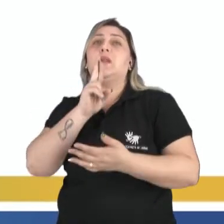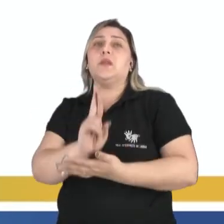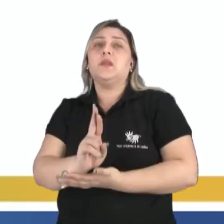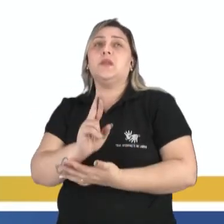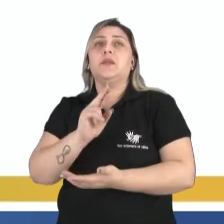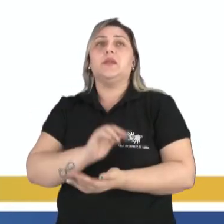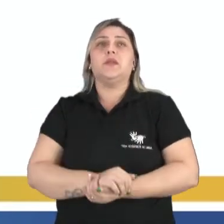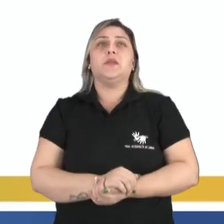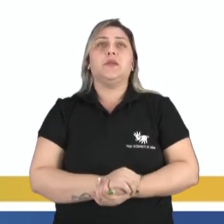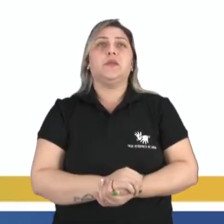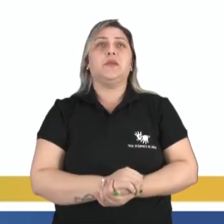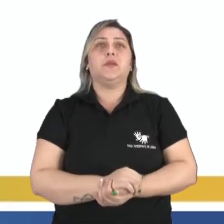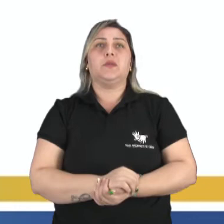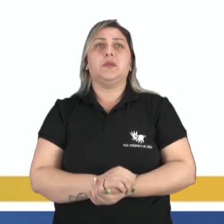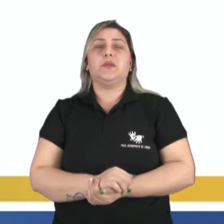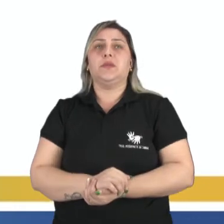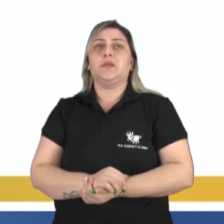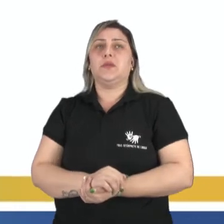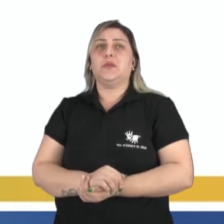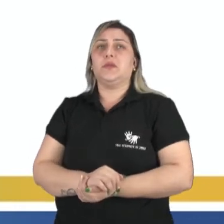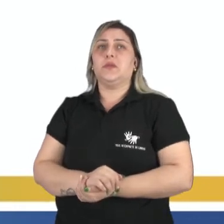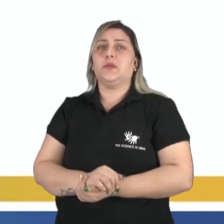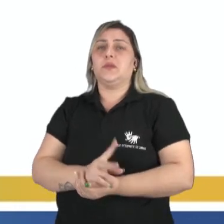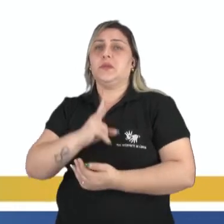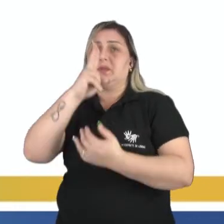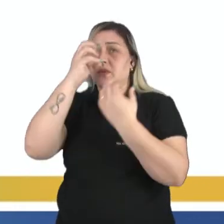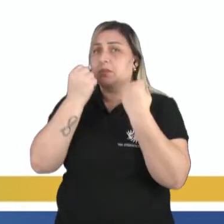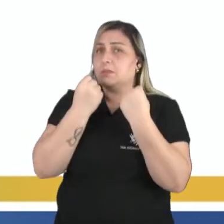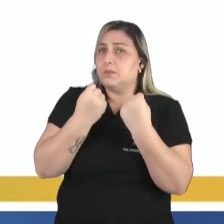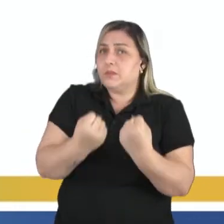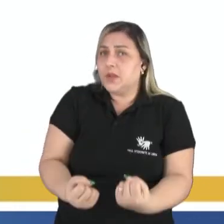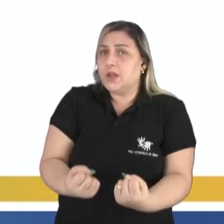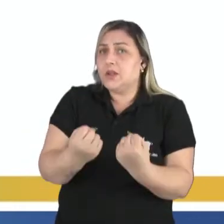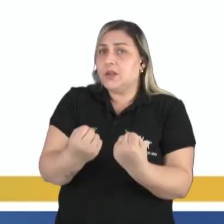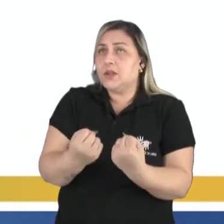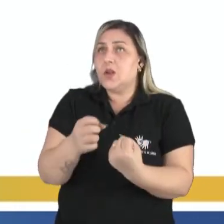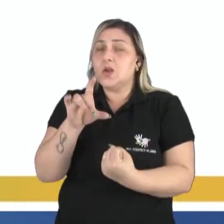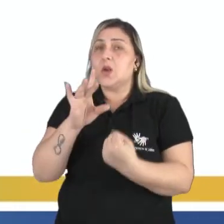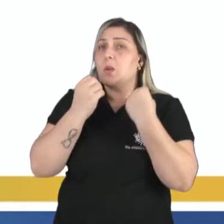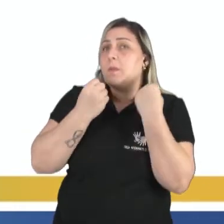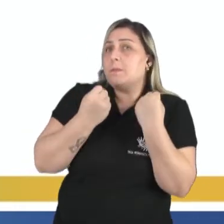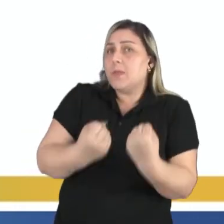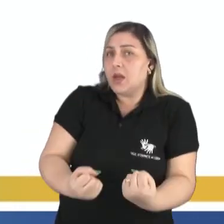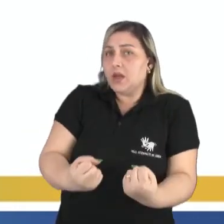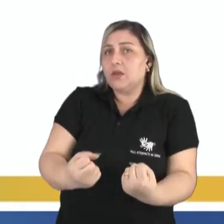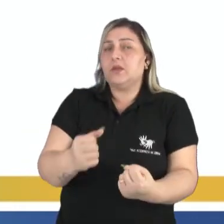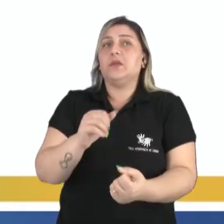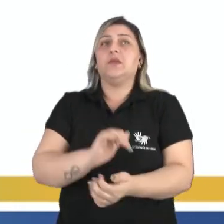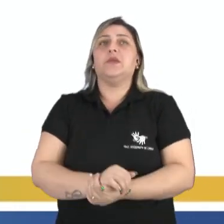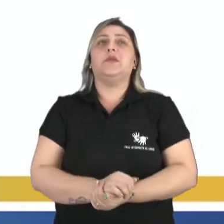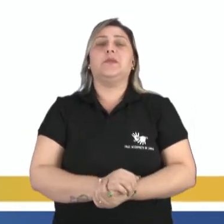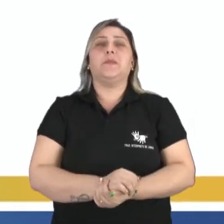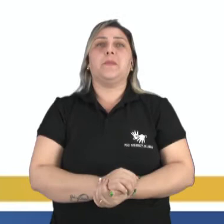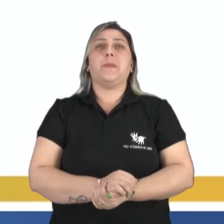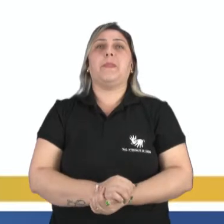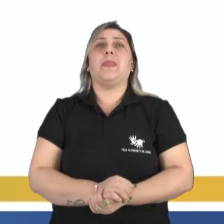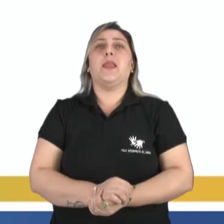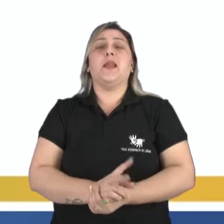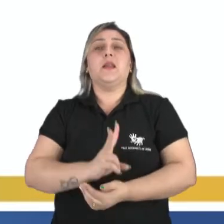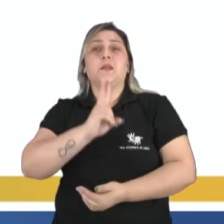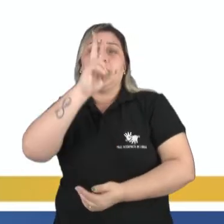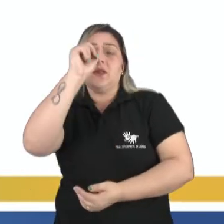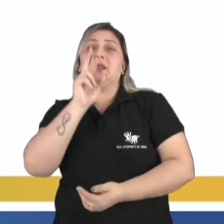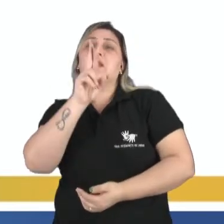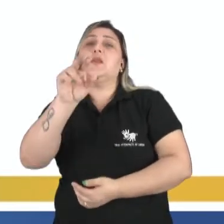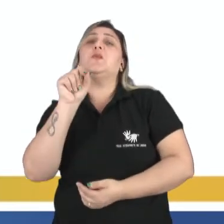aqui? A força peso, cara. Né? Só o peso está agindo sobre ele aqui. E a força